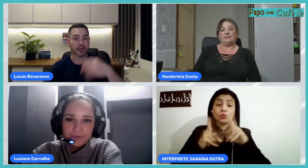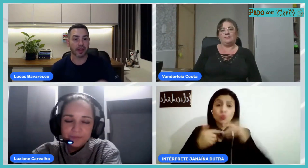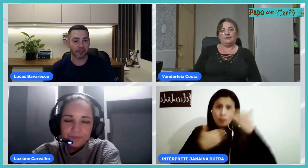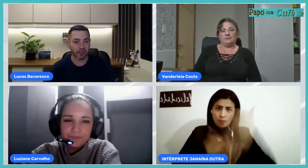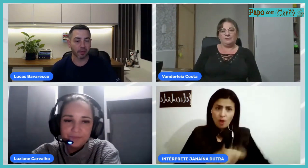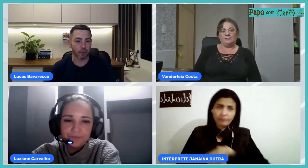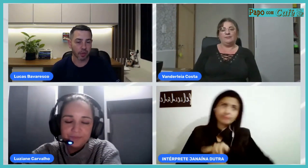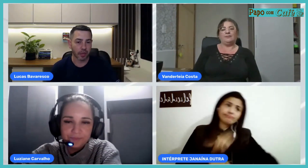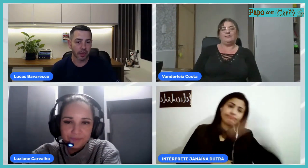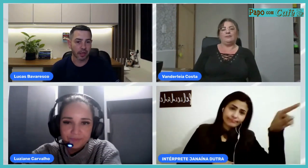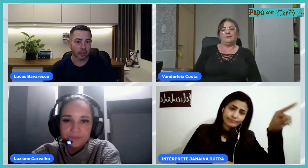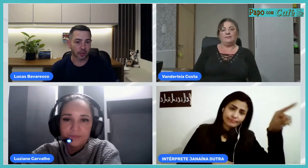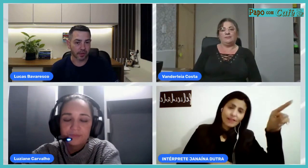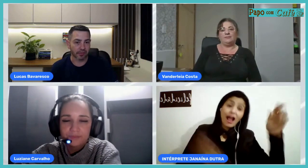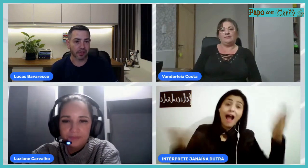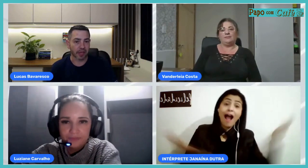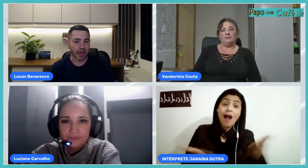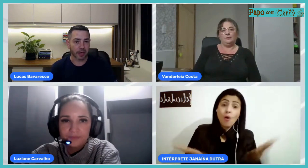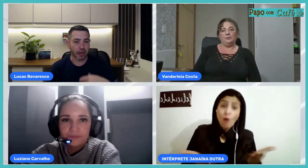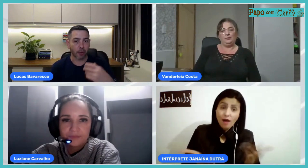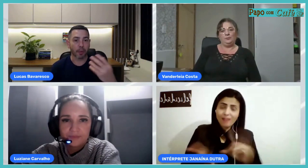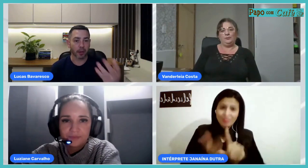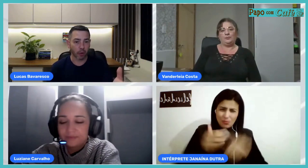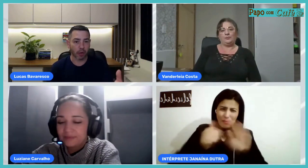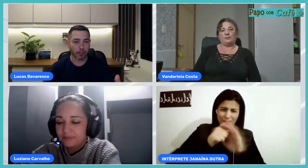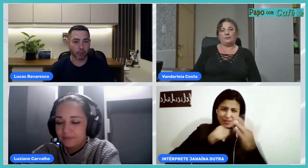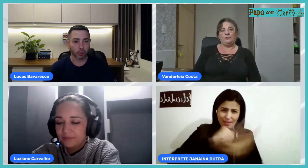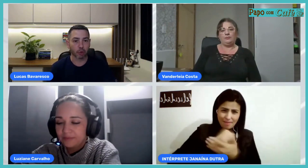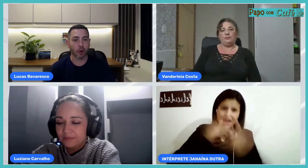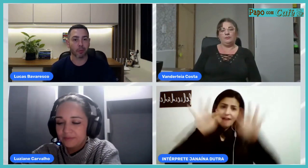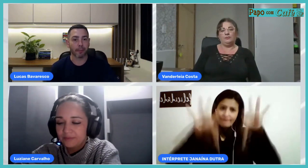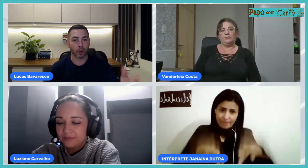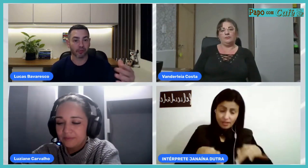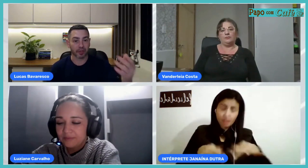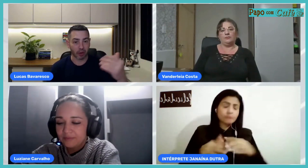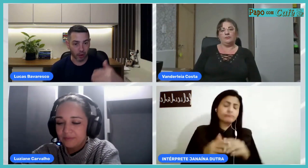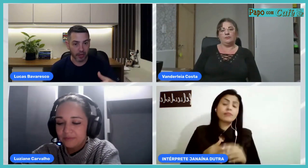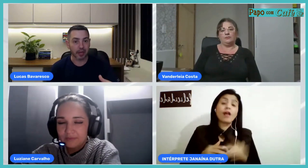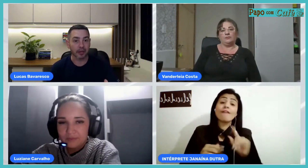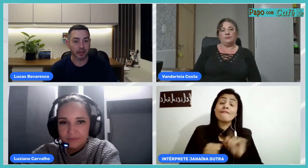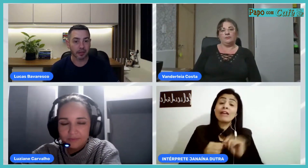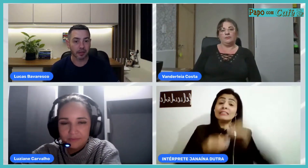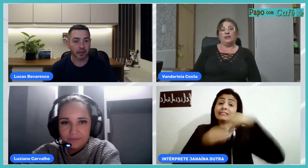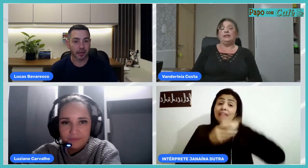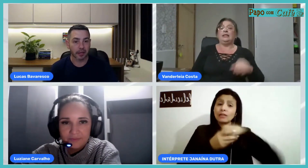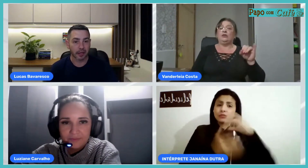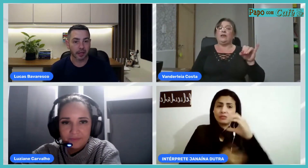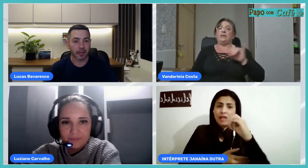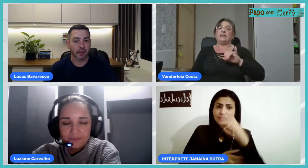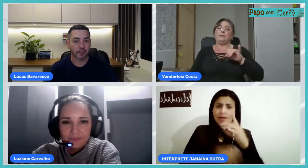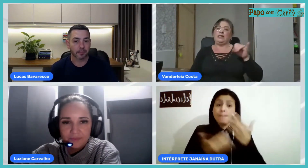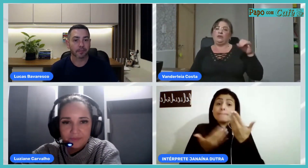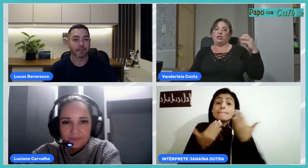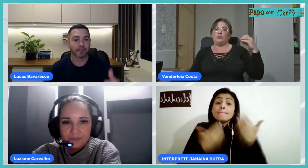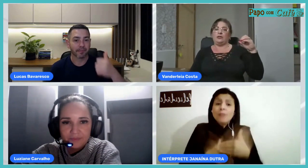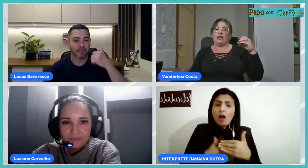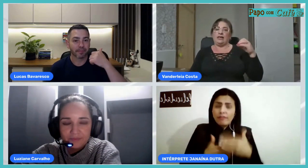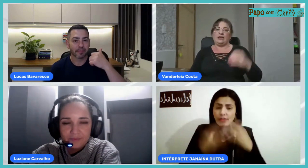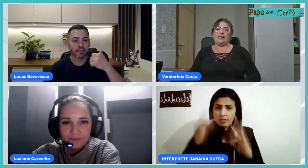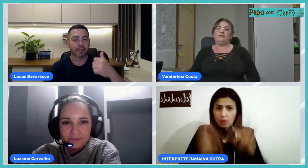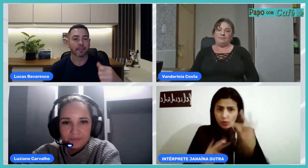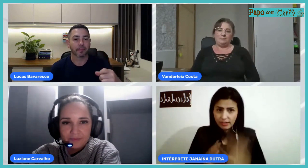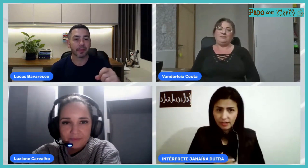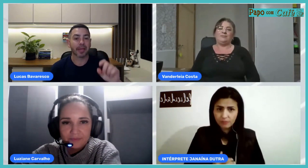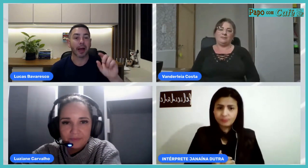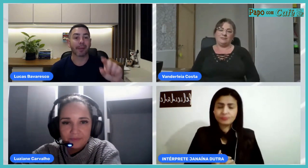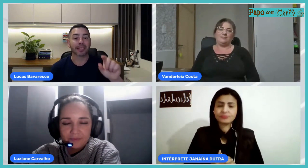um grande desafio. Não sei se a Vanderlei já acompanhou agora, por último, alguma prova teórica. Não vem o examinador de Porto